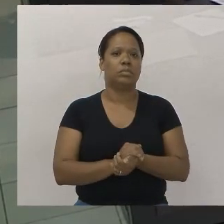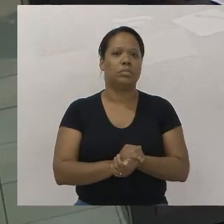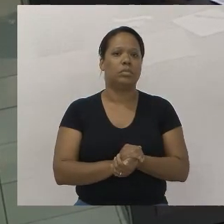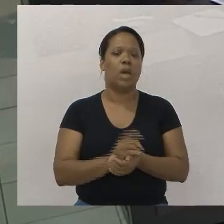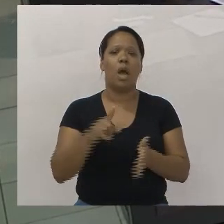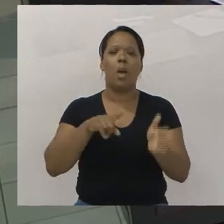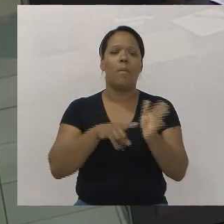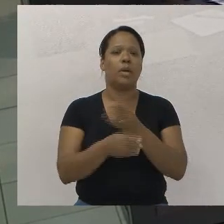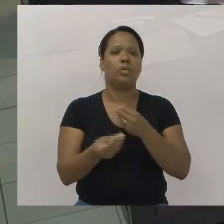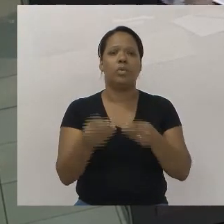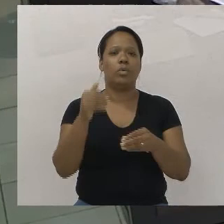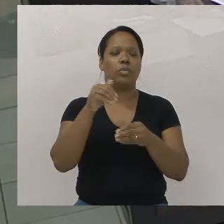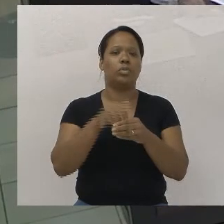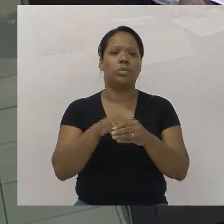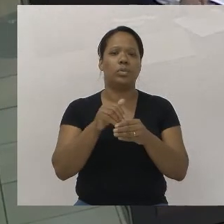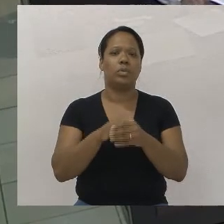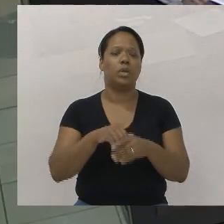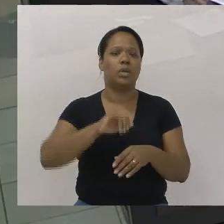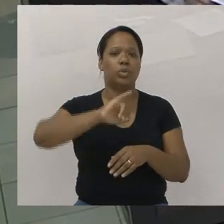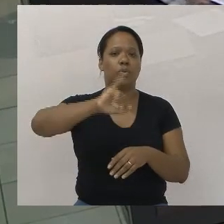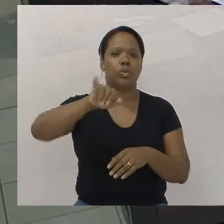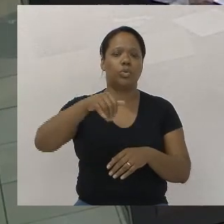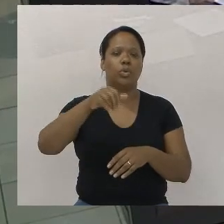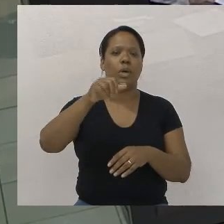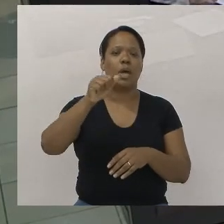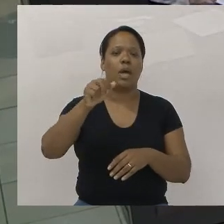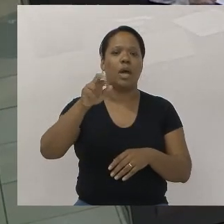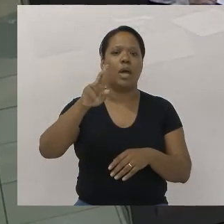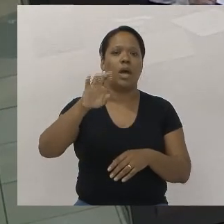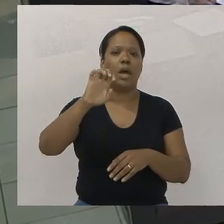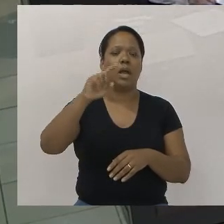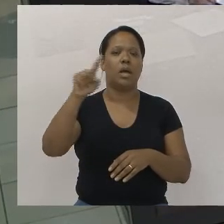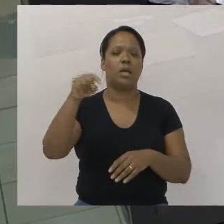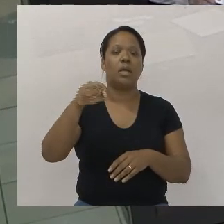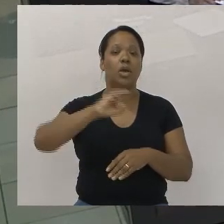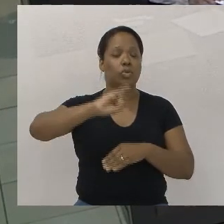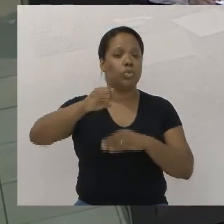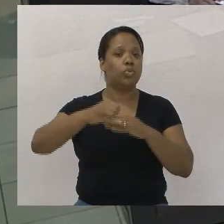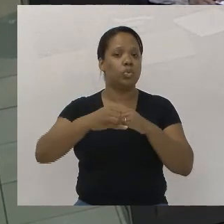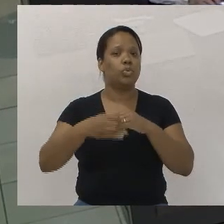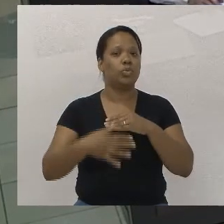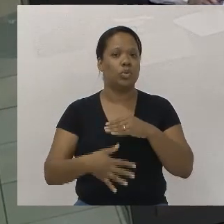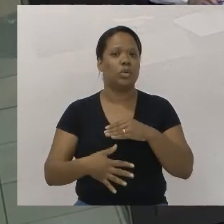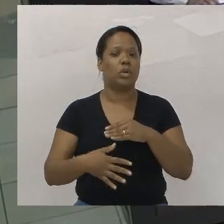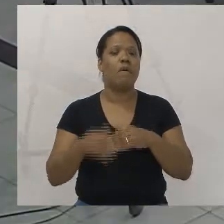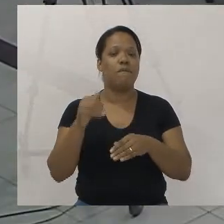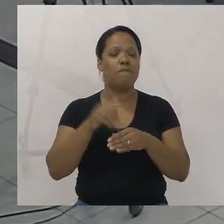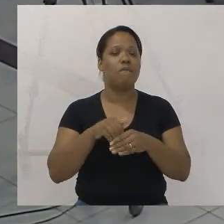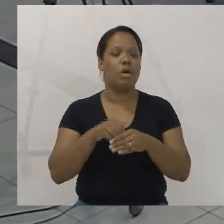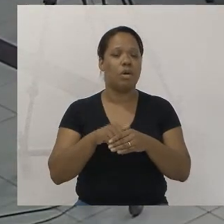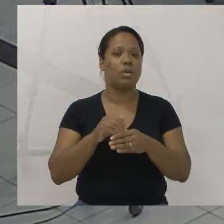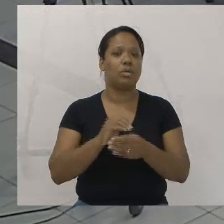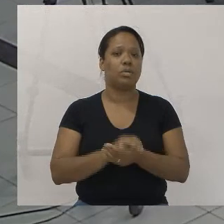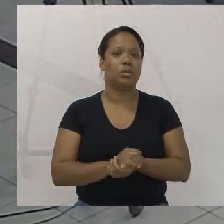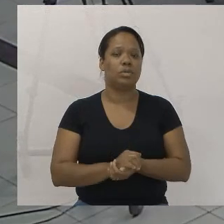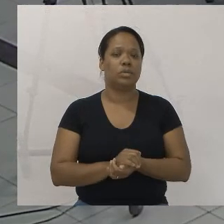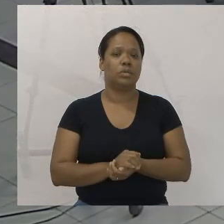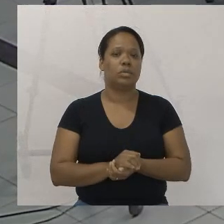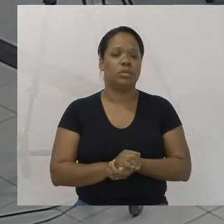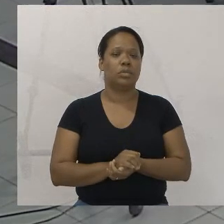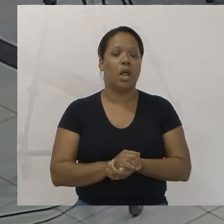como volta ao vereador juarez araújo justificando o voto do presidente é